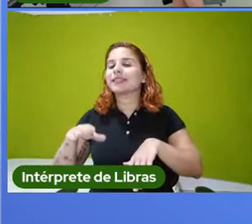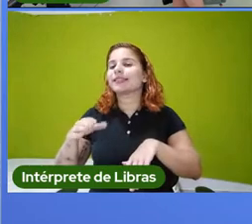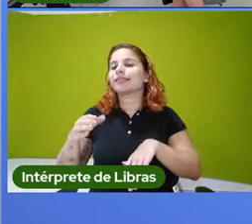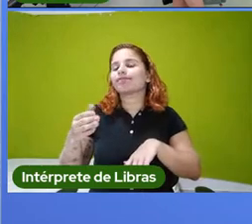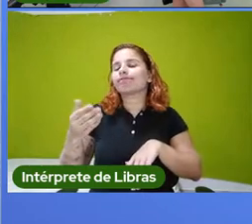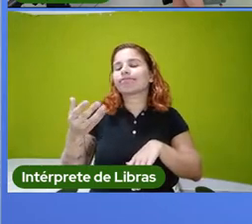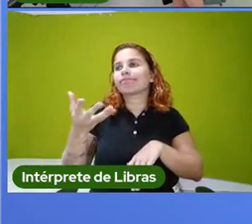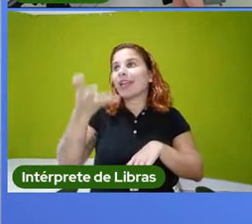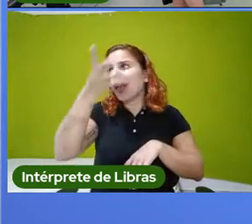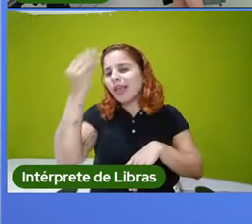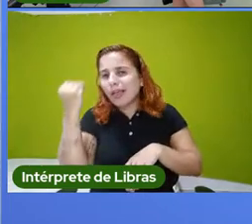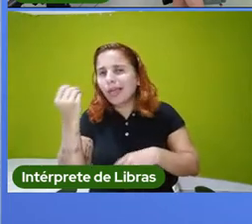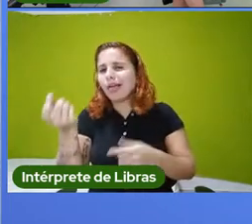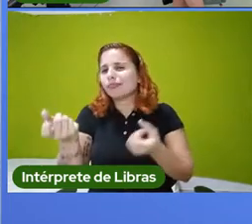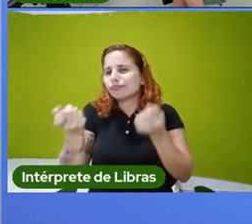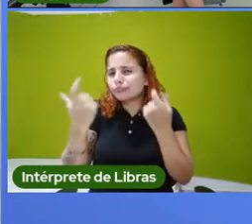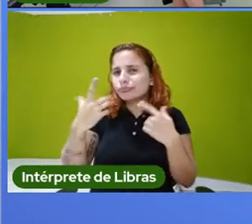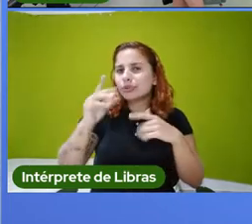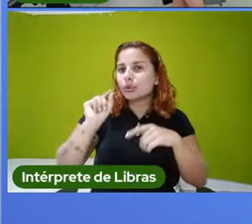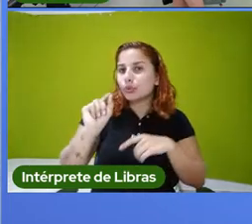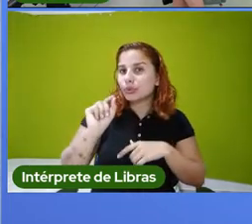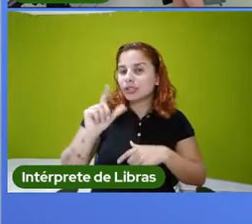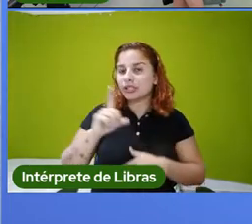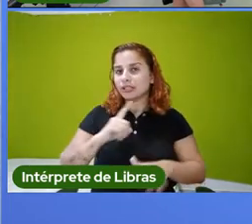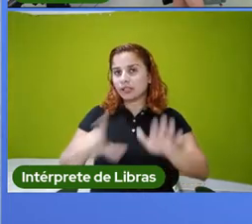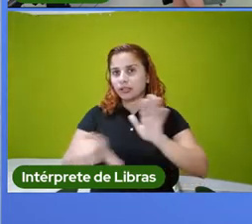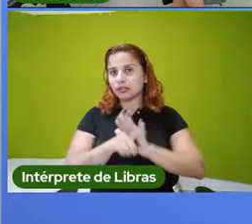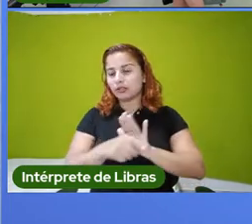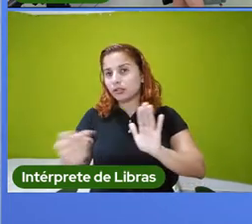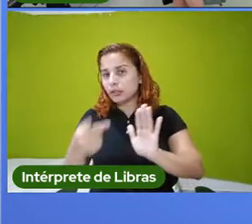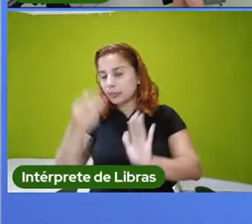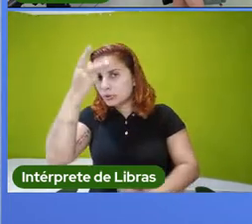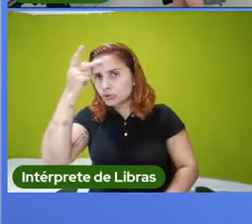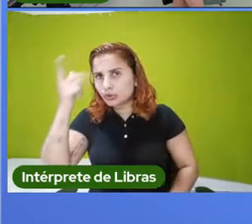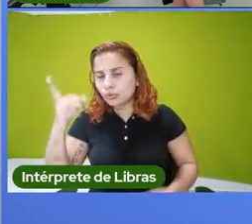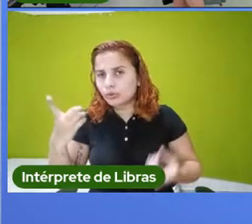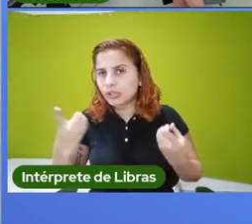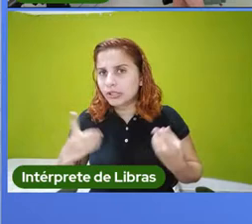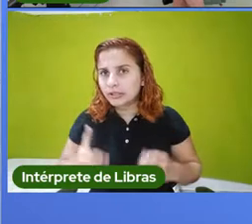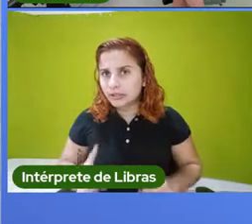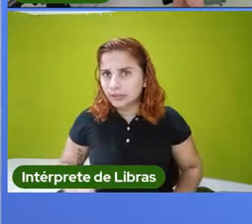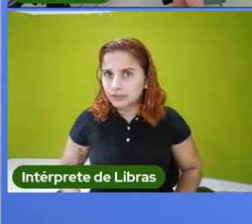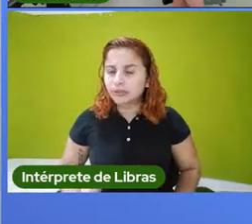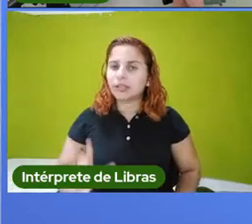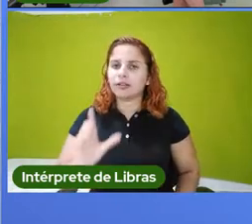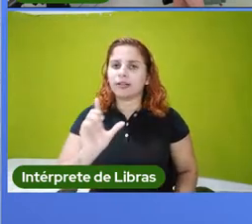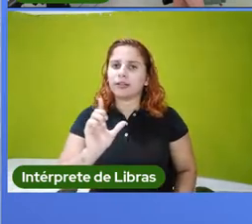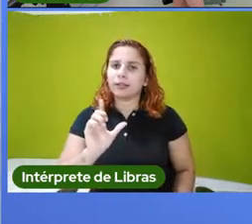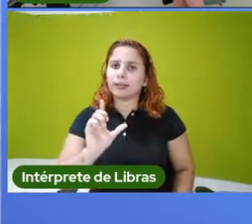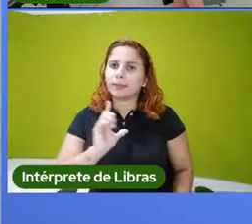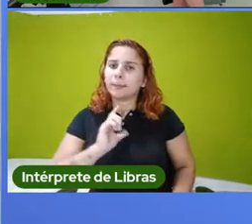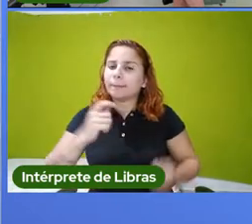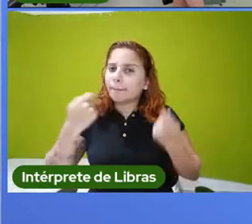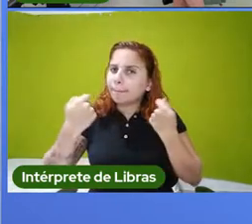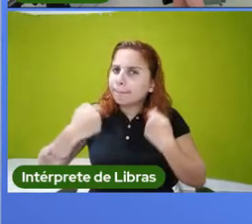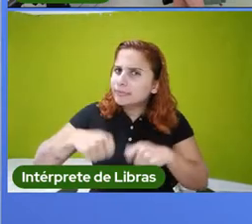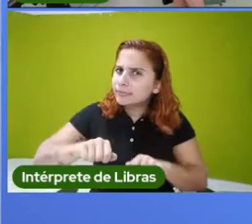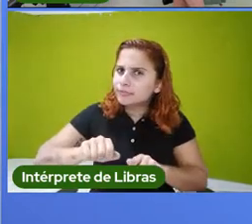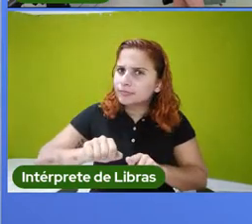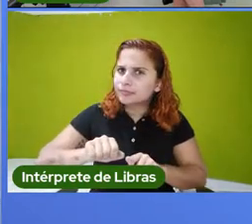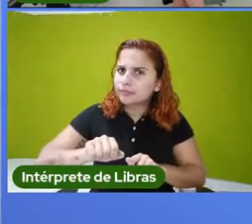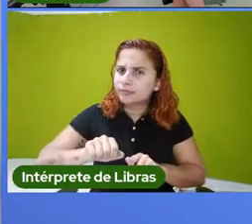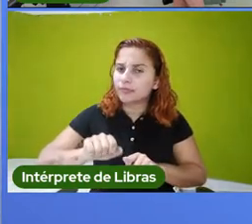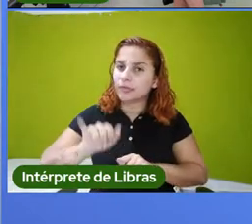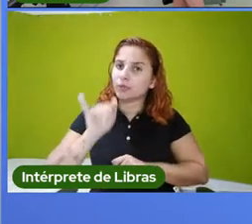né, sobre tudo que a Convenção, por exemplo, sobre os direitos das pessoas com deficiência provocou, a Convenção da ONU, que no caso do Brasil, inclusive,